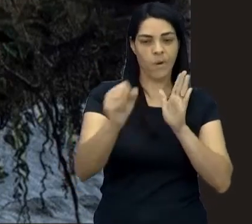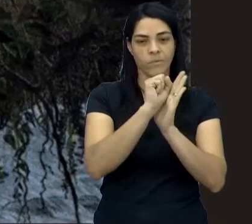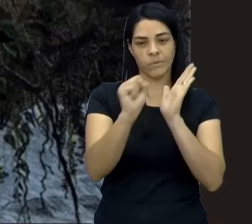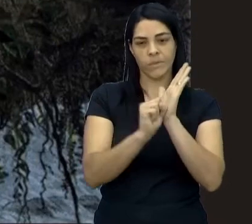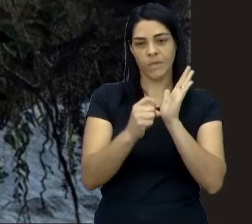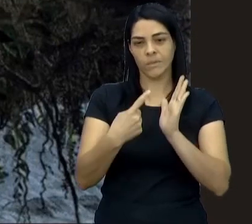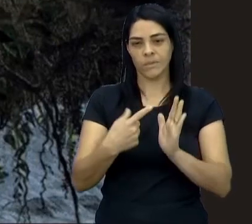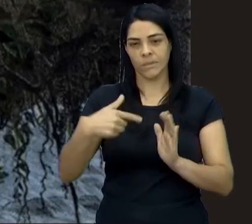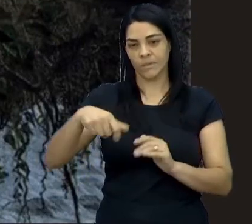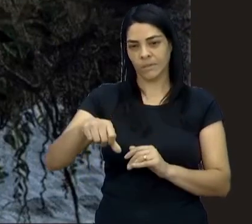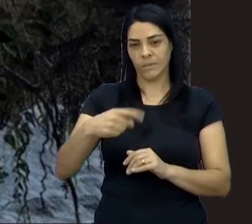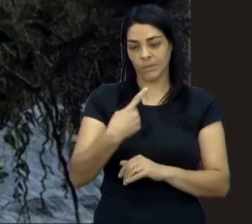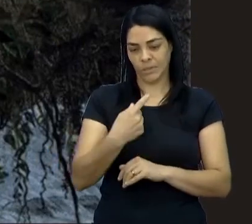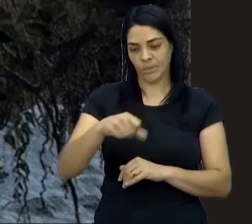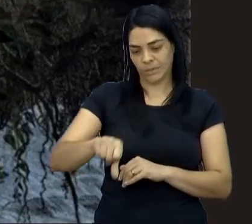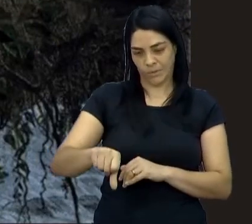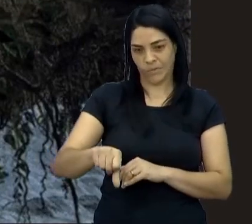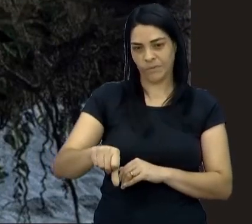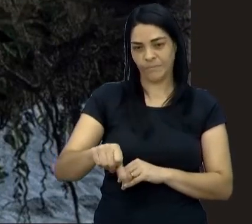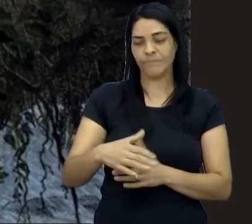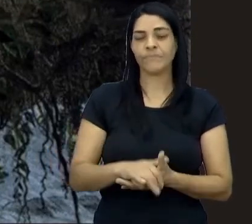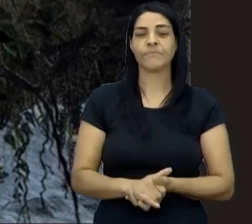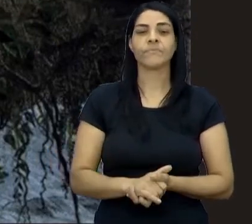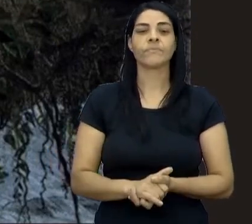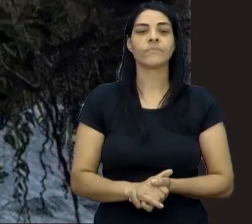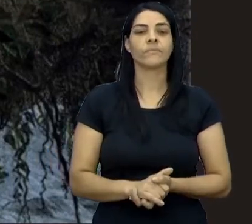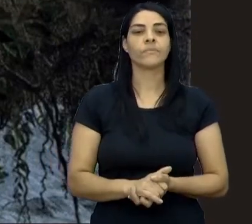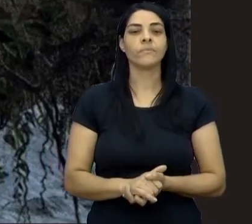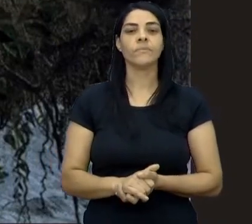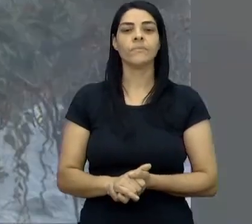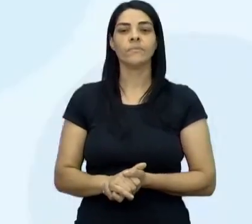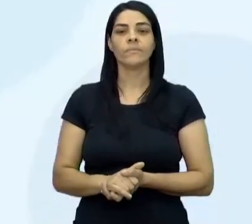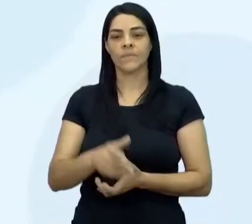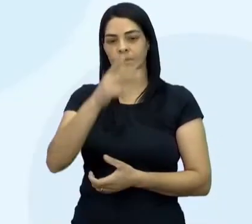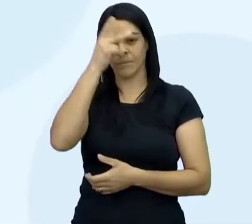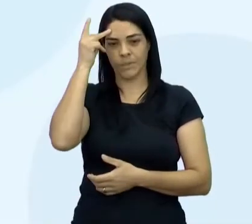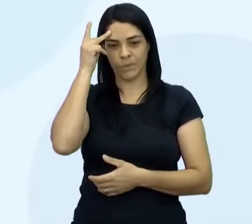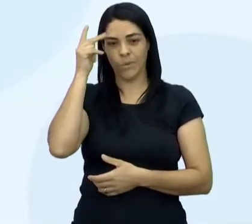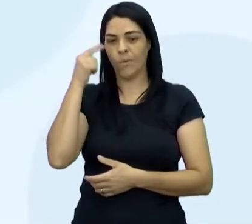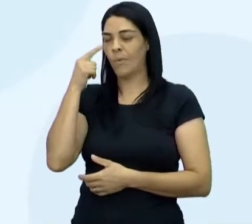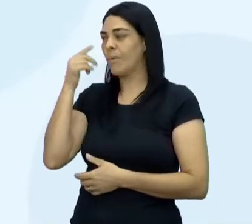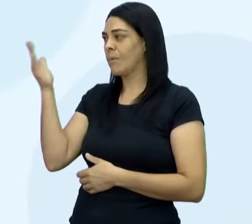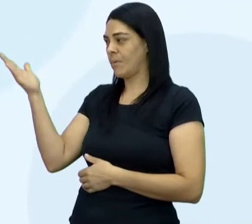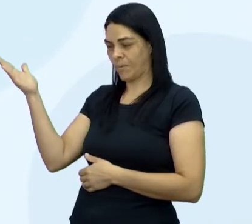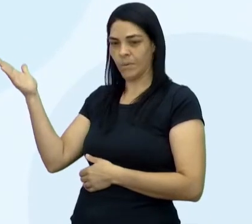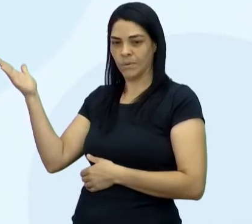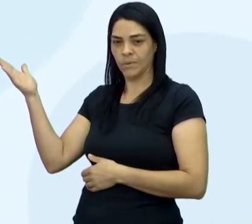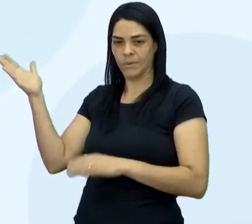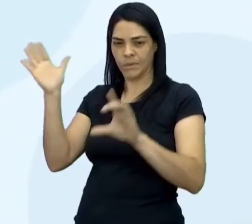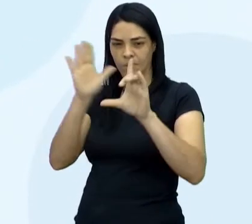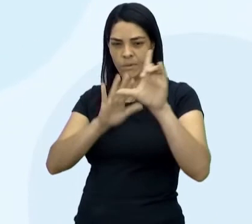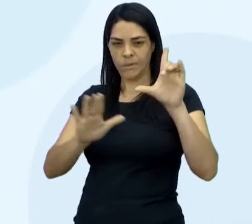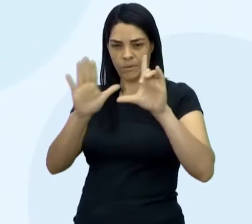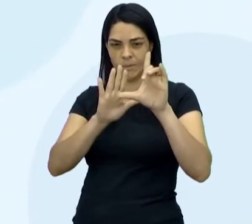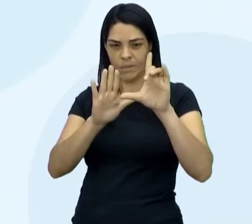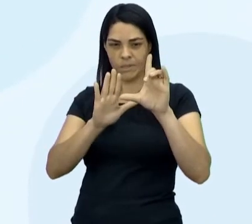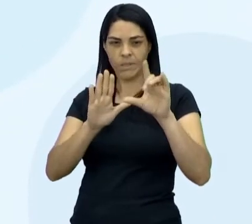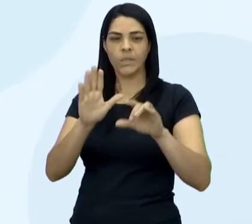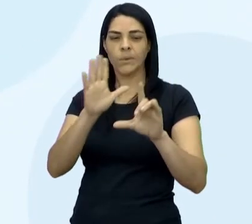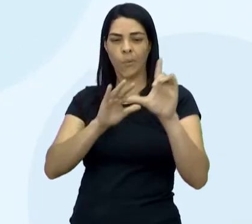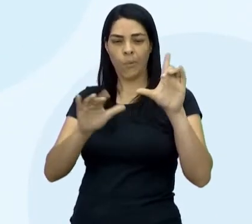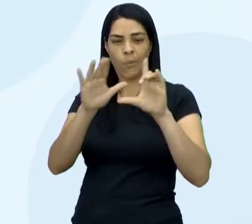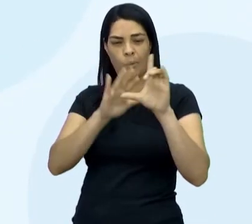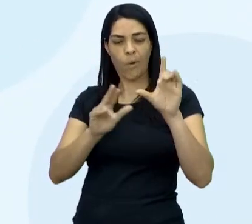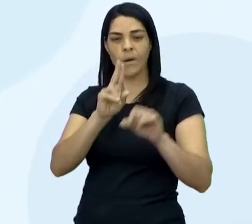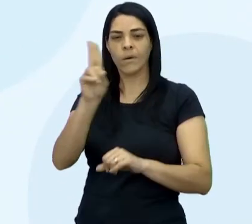né do século seguinte aí tá bom pessoal tá aí a imagem que a gente tá usando no chroma key então é uma tela que se chama